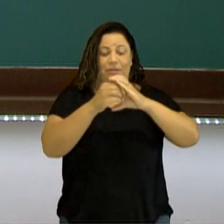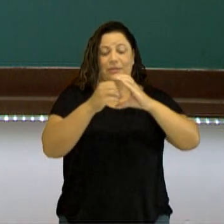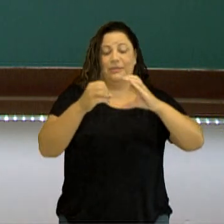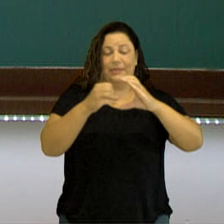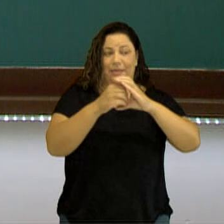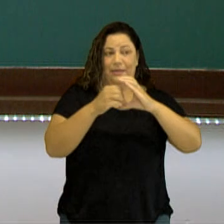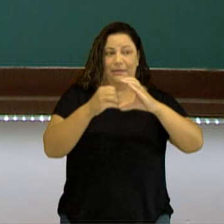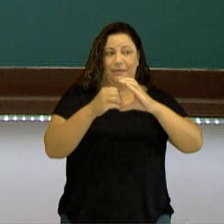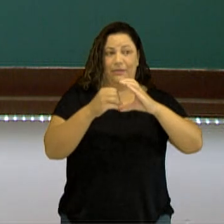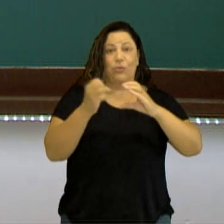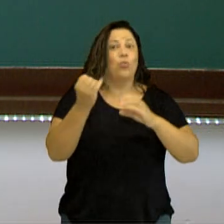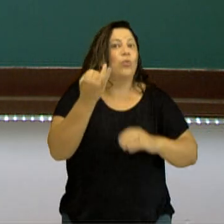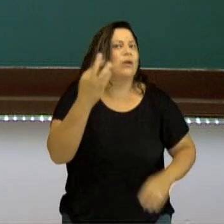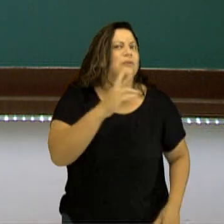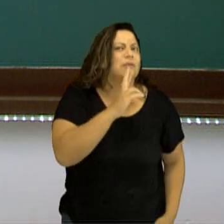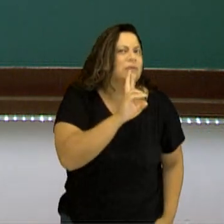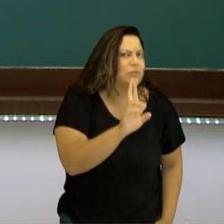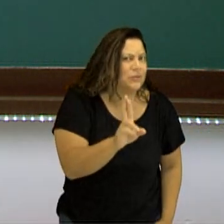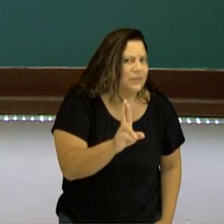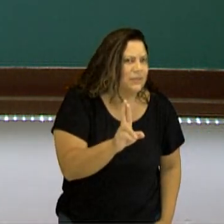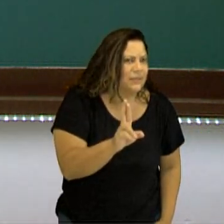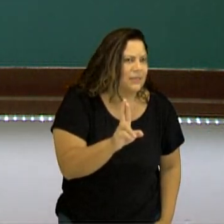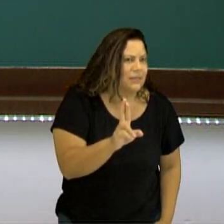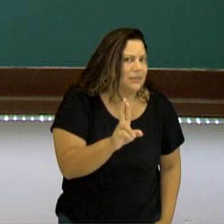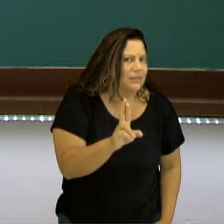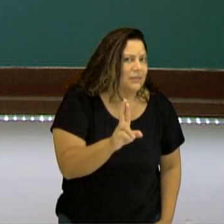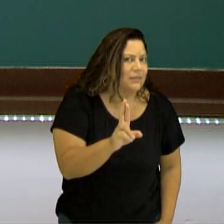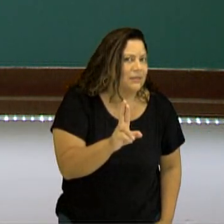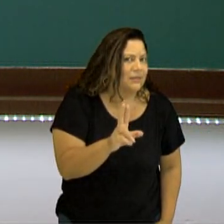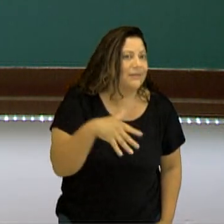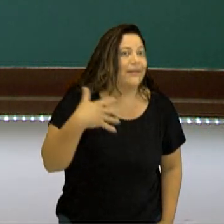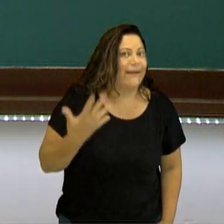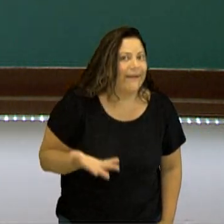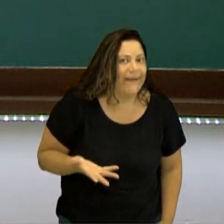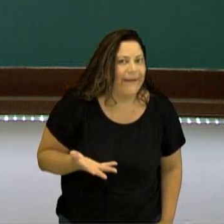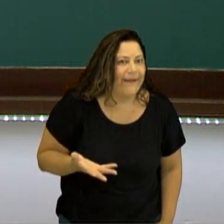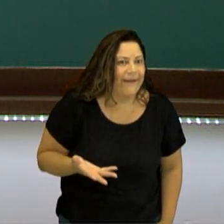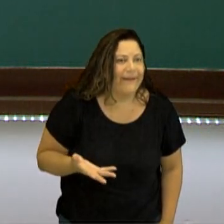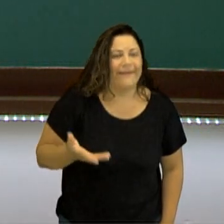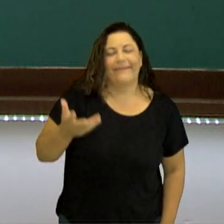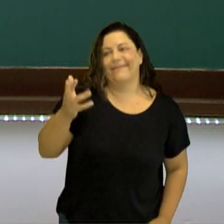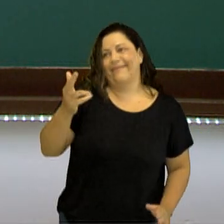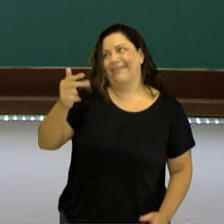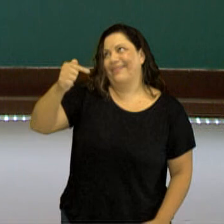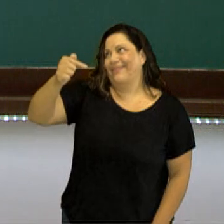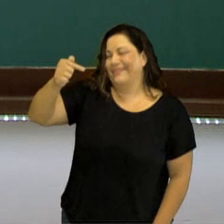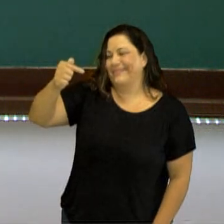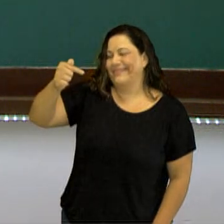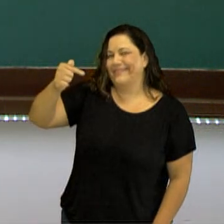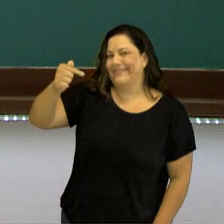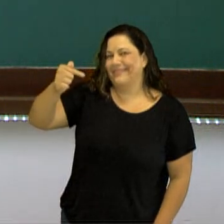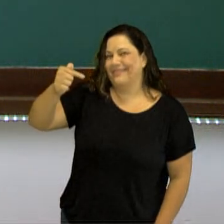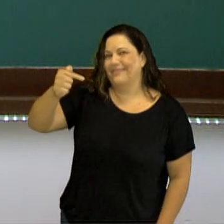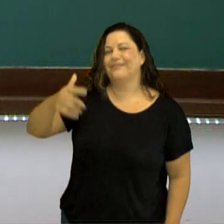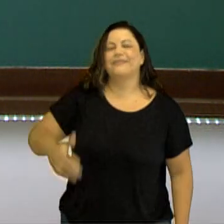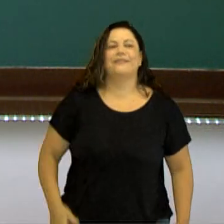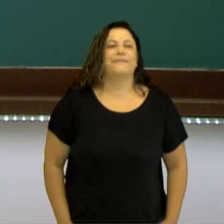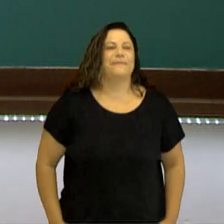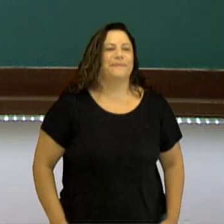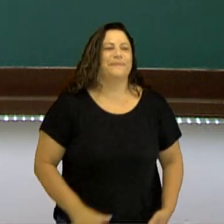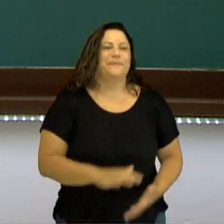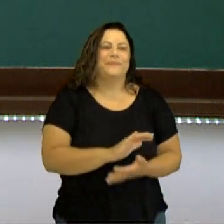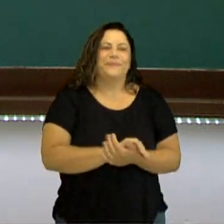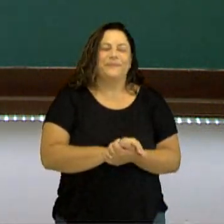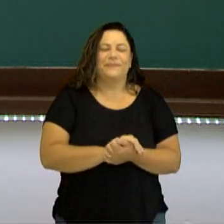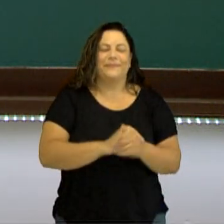e 3 prótons, eu tenho o número de massa igual a 7. Vamos lá? Aí,